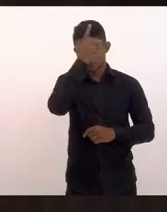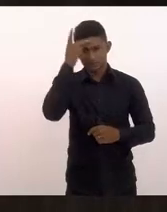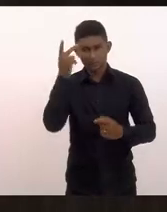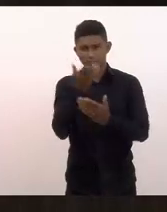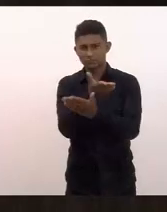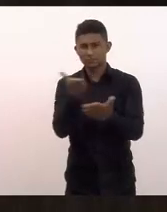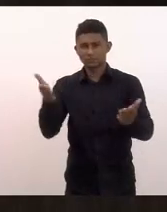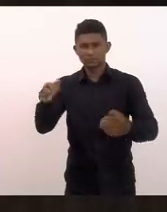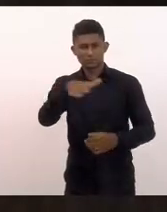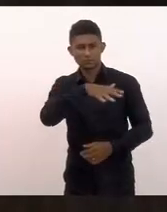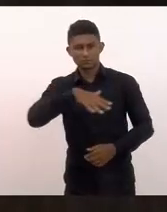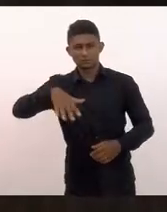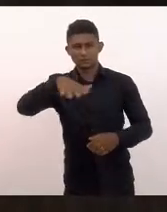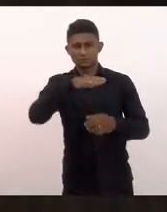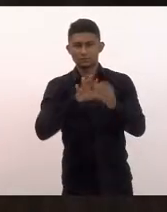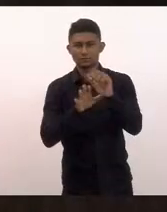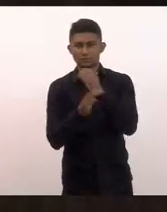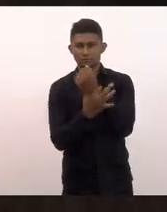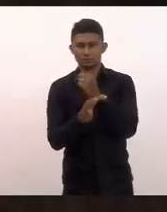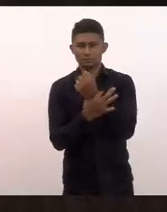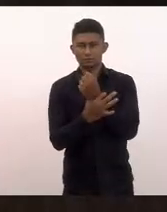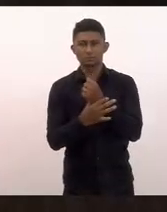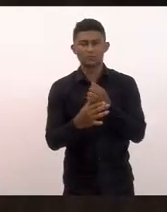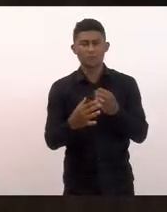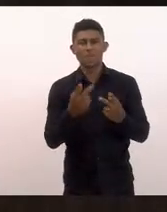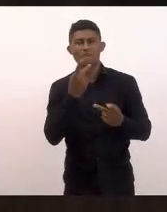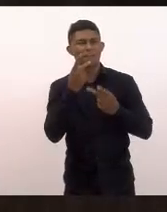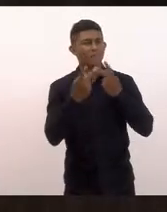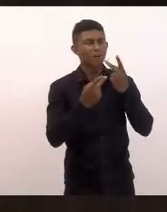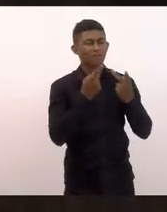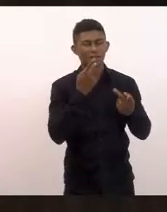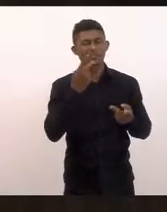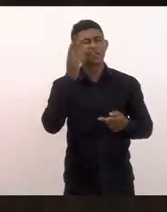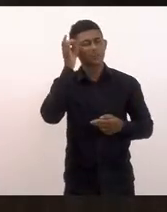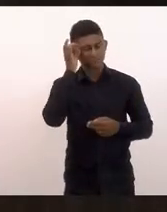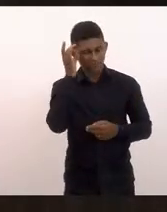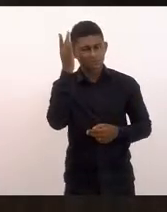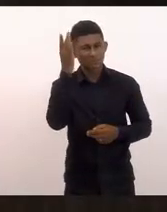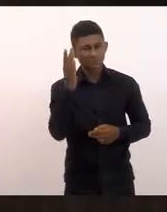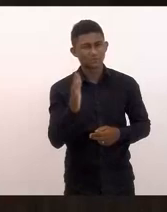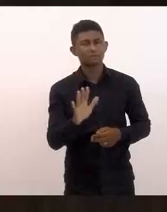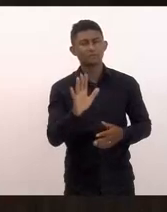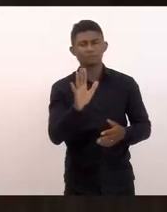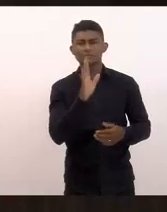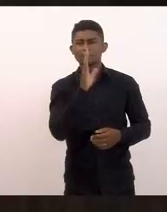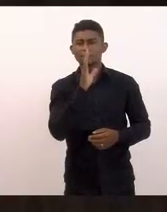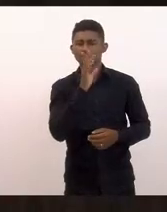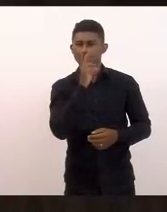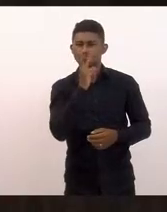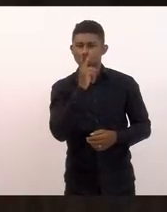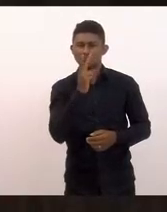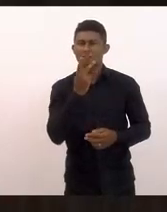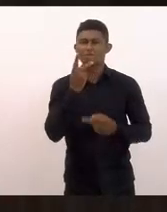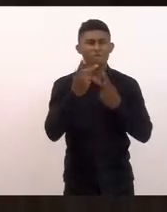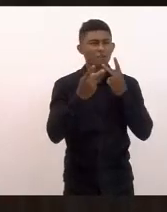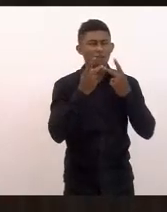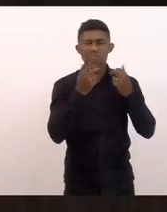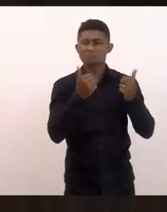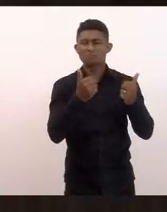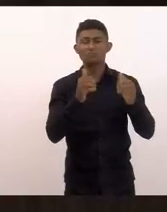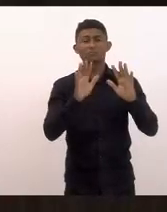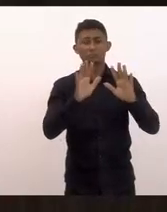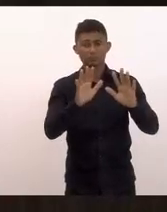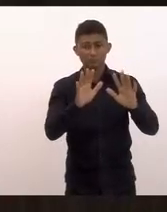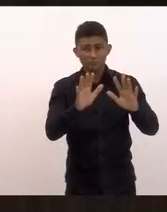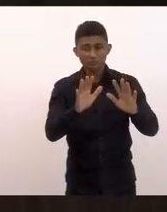vocês. É muito fácil falar. A palavra, ela convence, mas é o exemplo que arrasta.